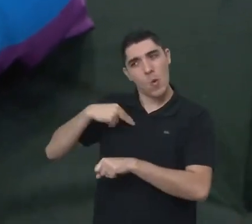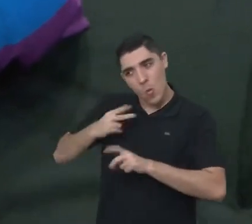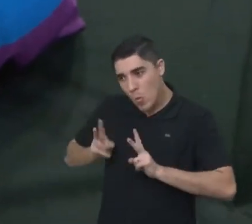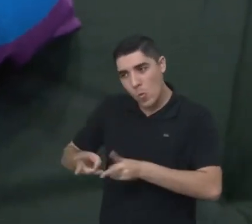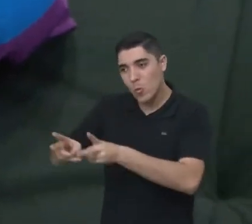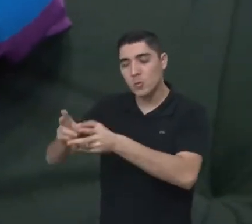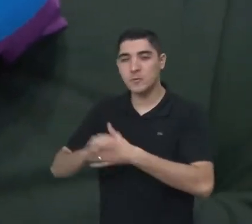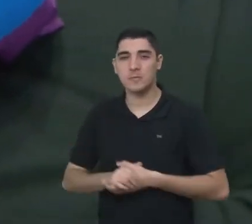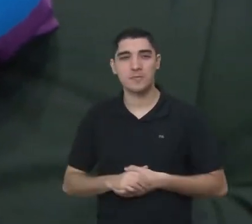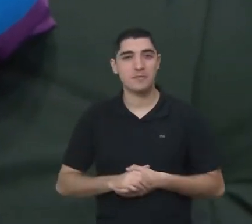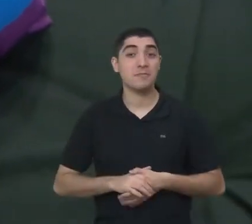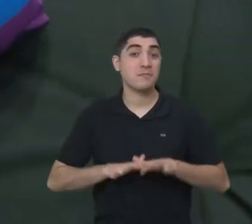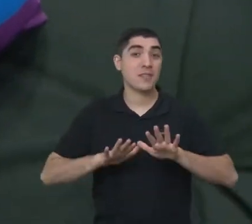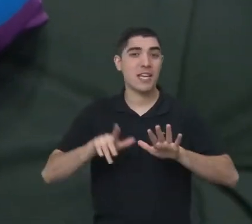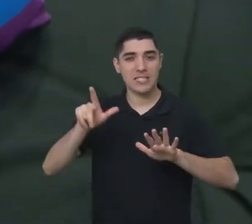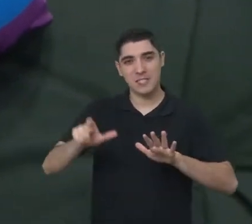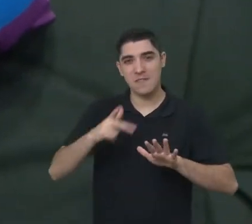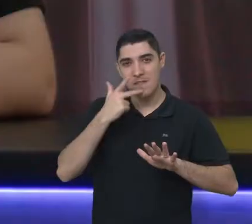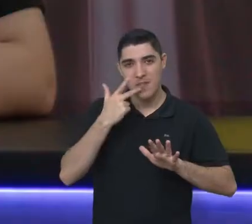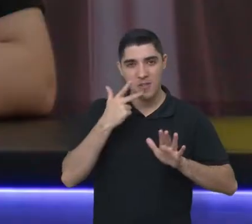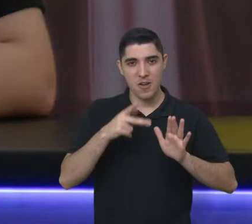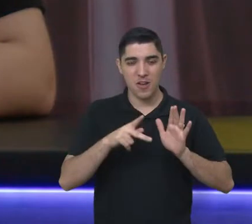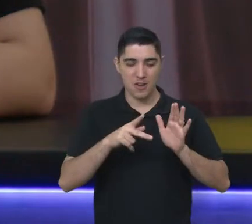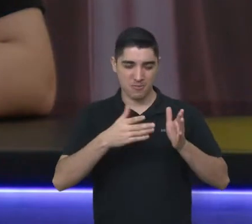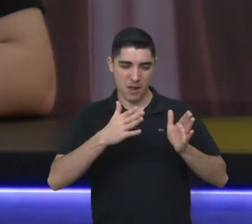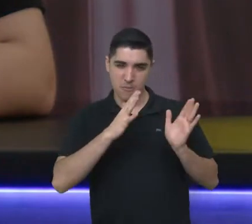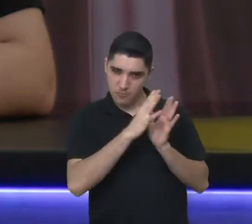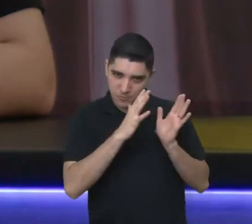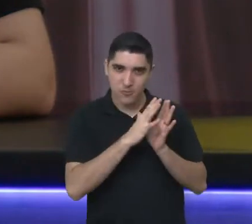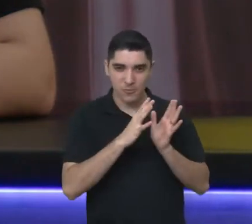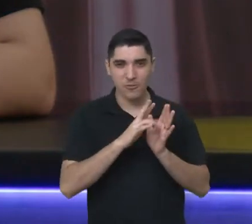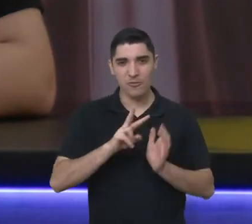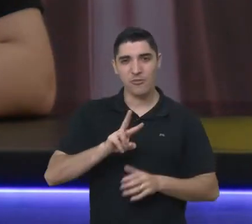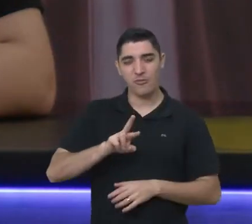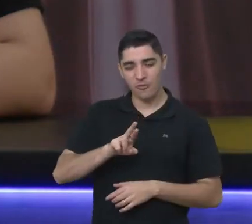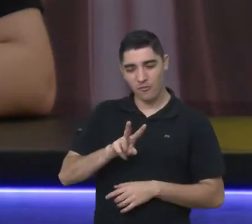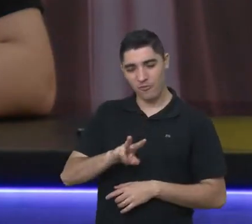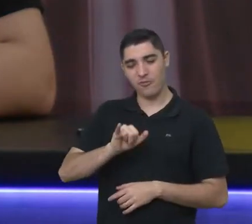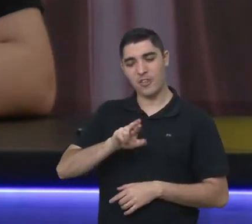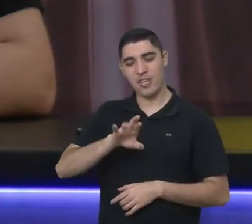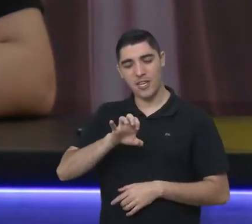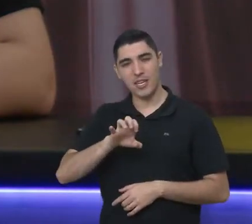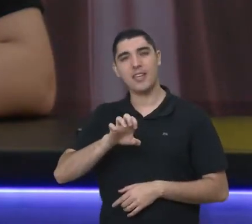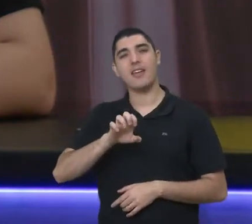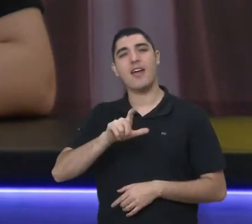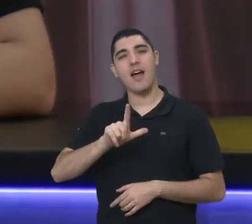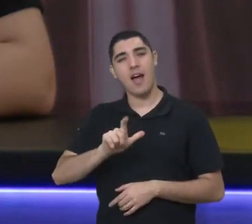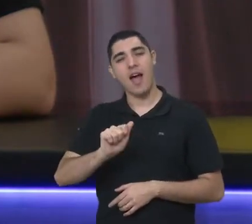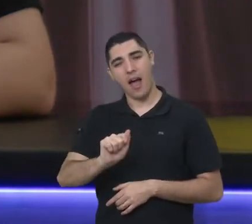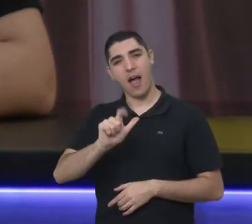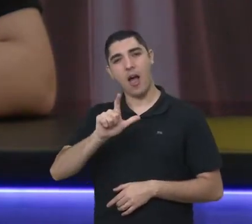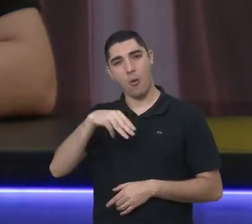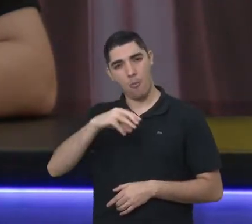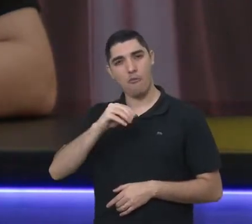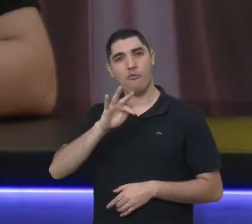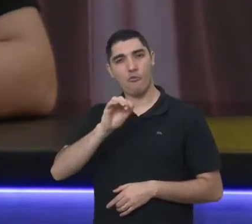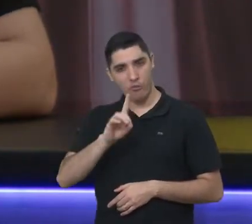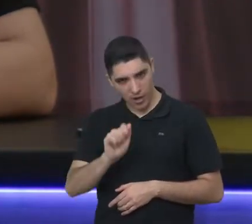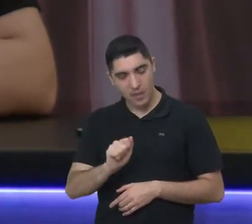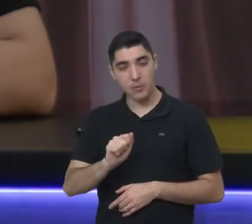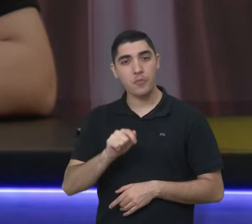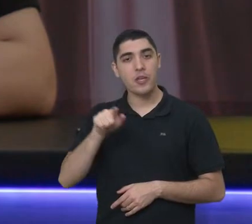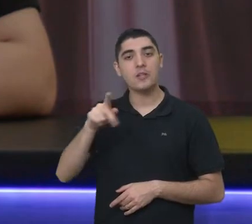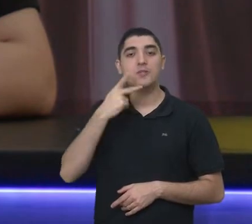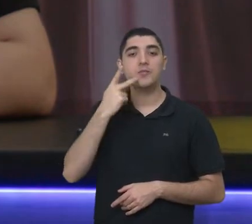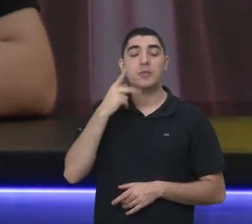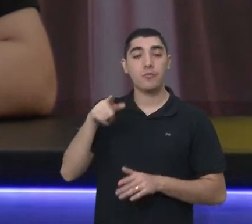gente falar um pouco mais do Virei Almofada, você disse que passou uma dificuldade e tal, em 2014, um pouco antes, não sei se foi 2000, enfim,